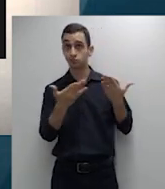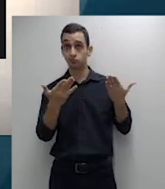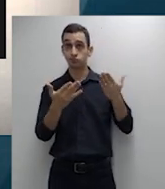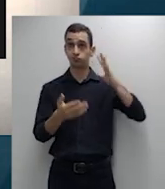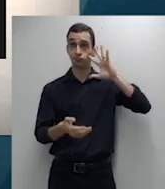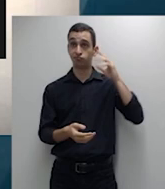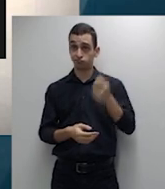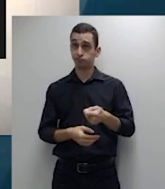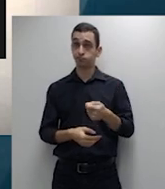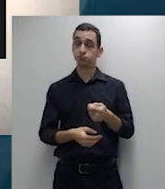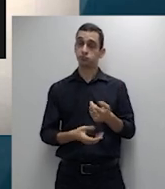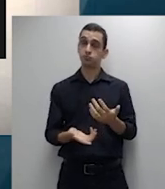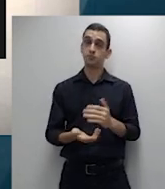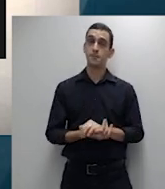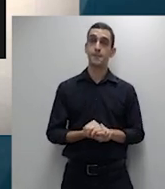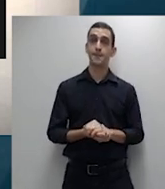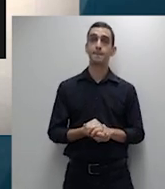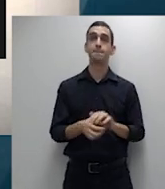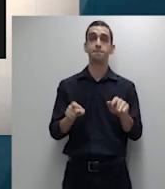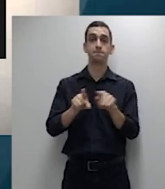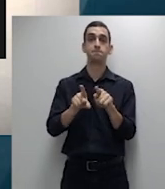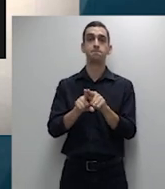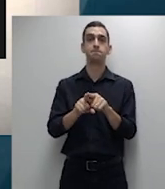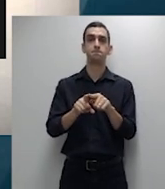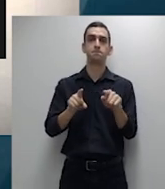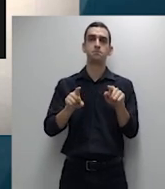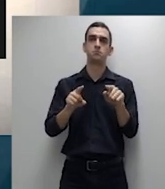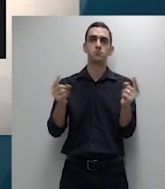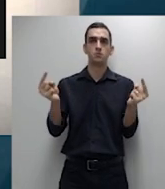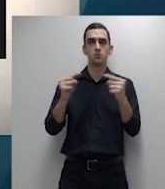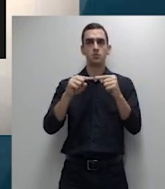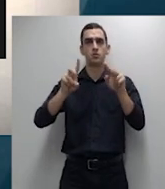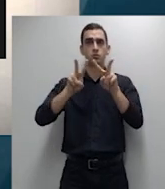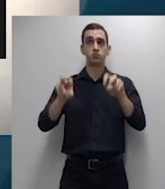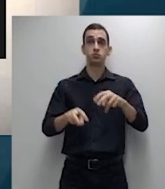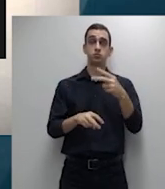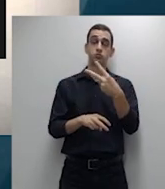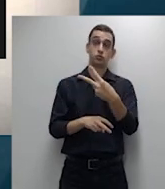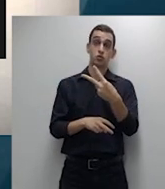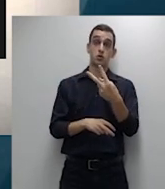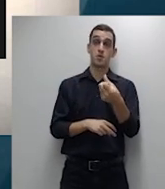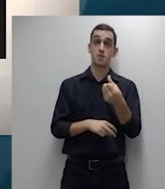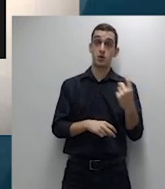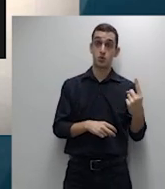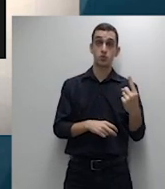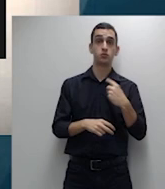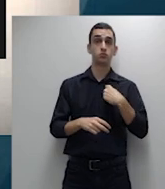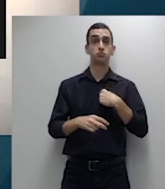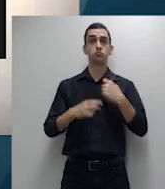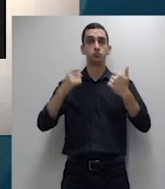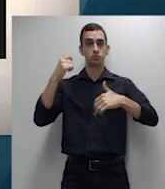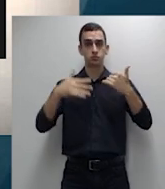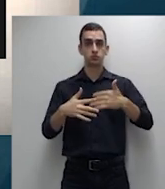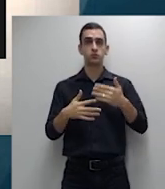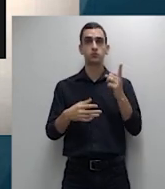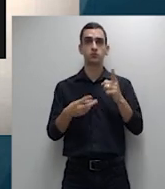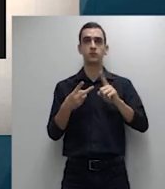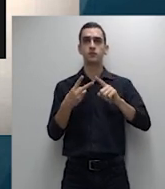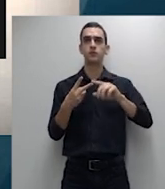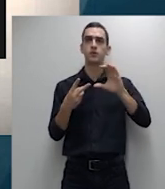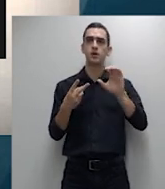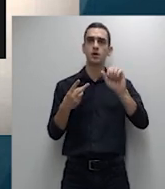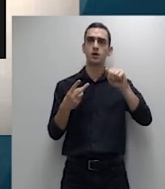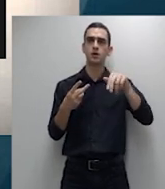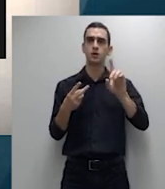aí aproveito esse gancho da aplicação do tema 261 o Doutor Cândido mencionou na sustentação um caso em que esta